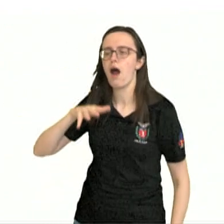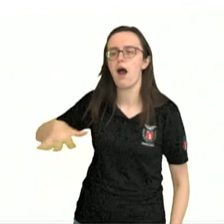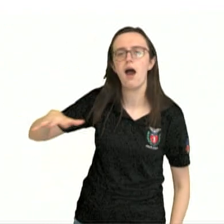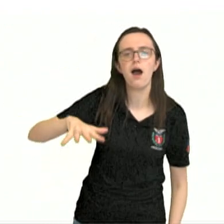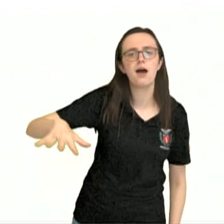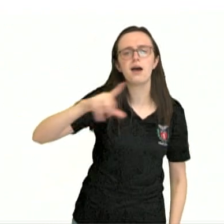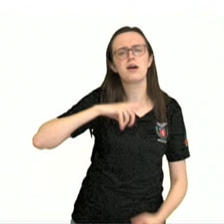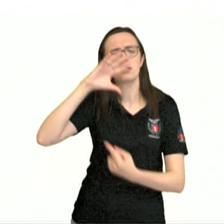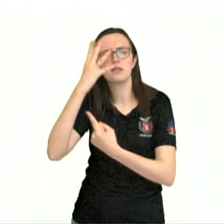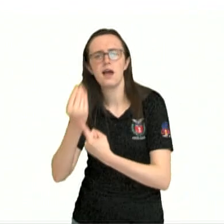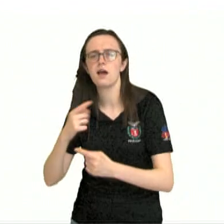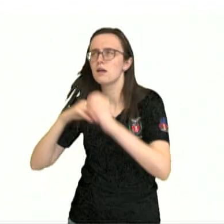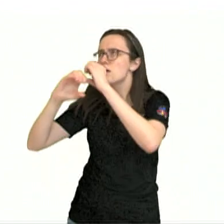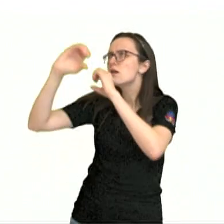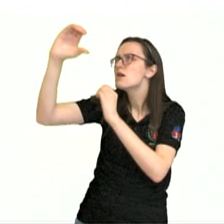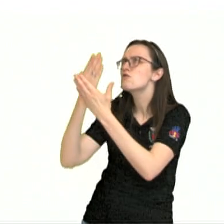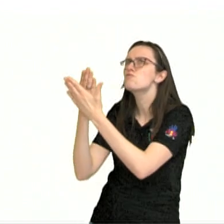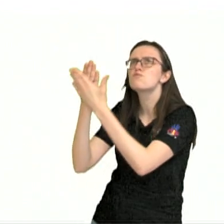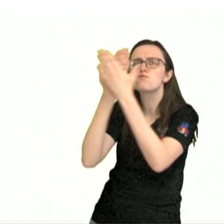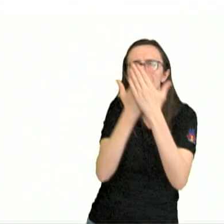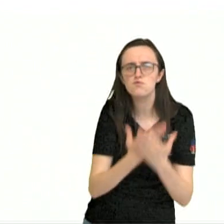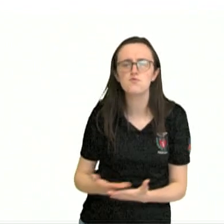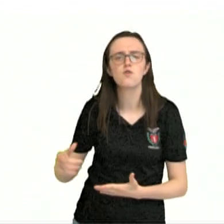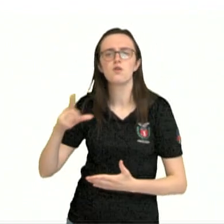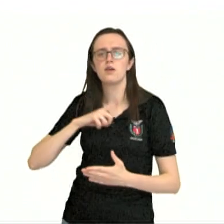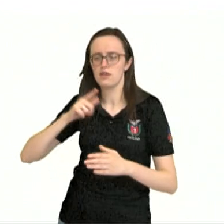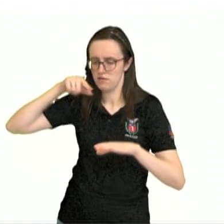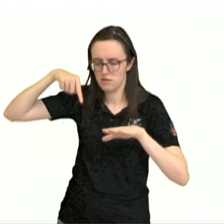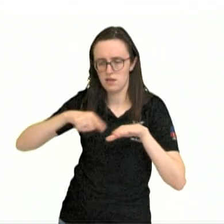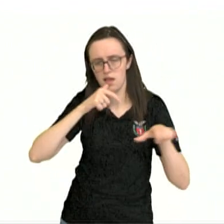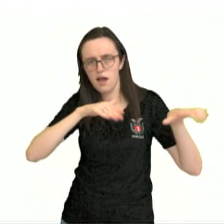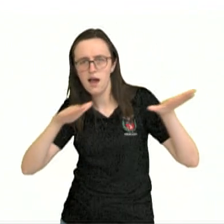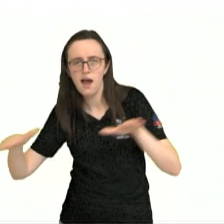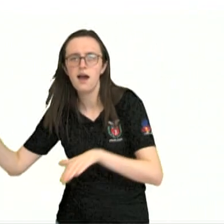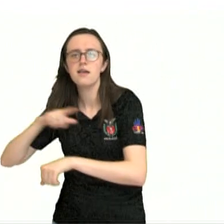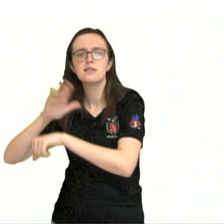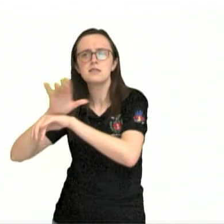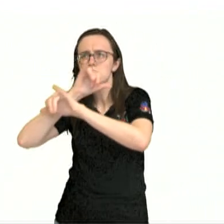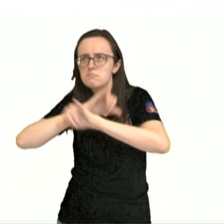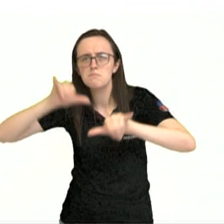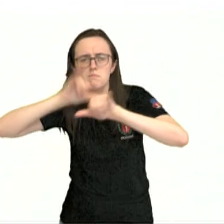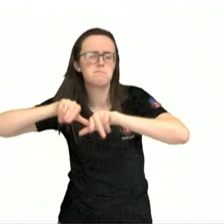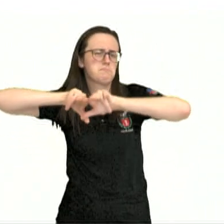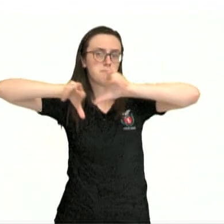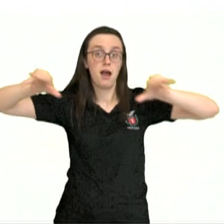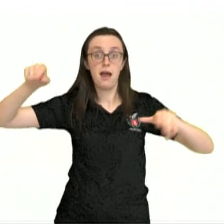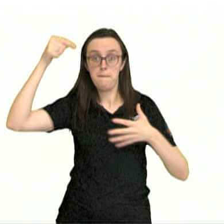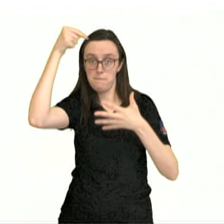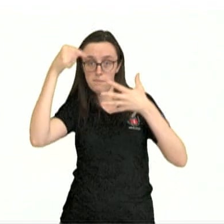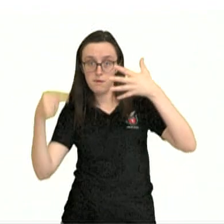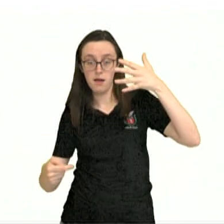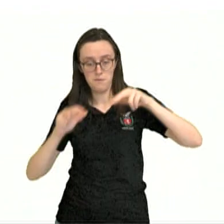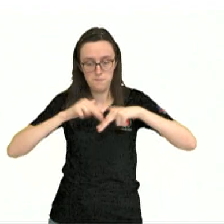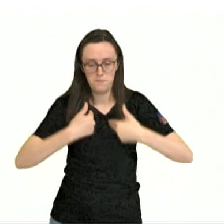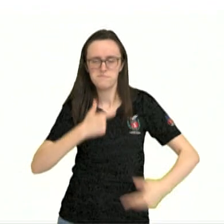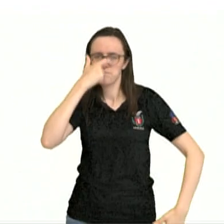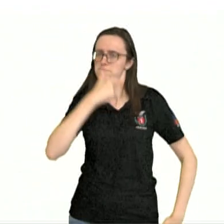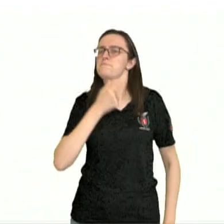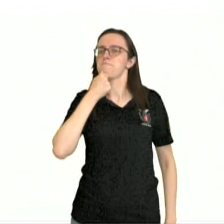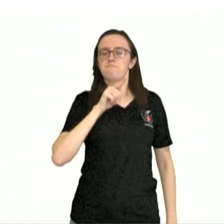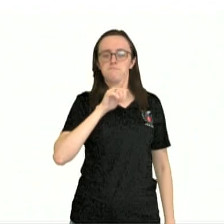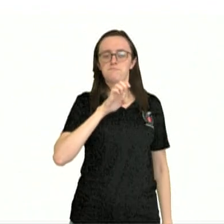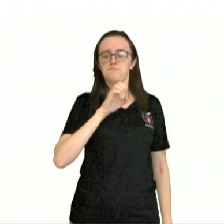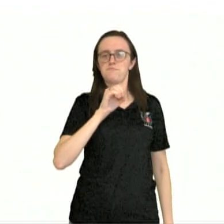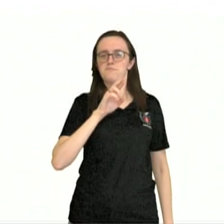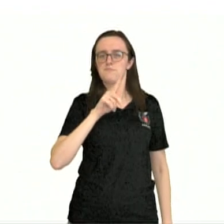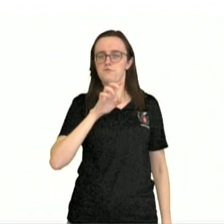na arte, na astronomia, medicina, no mundo submarino, cinema e publicidade. Como eu disse, graças ao George Eastman, o criador